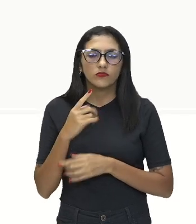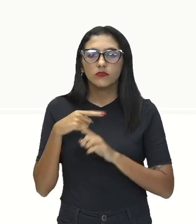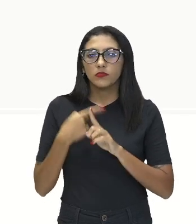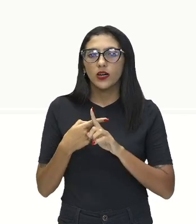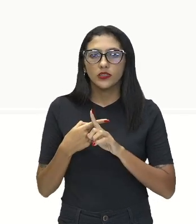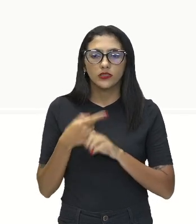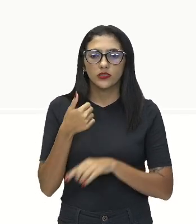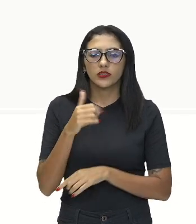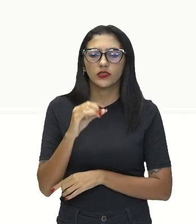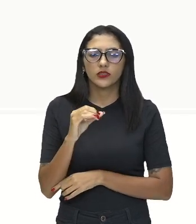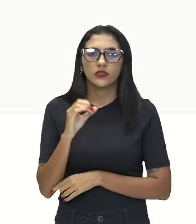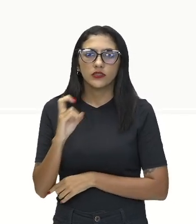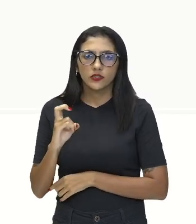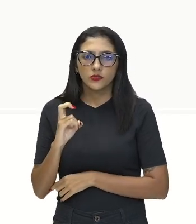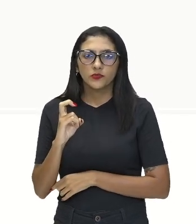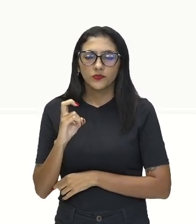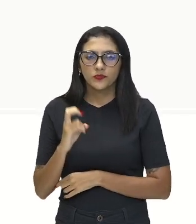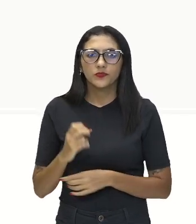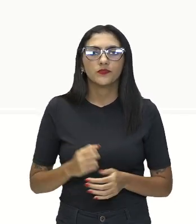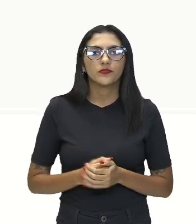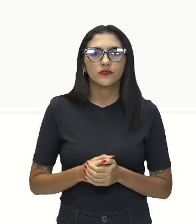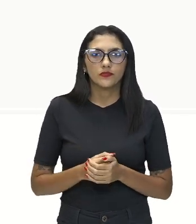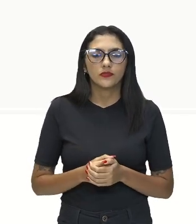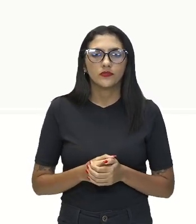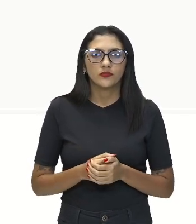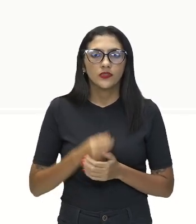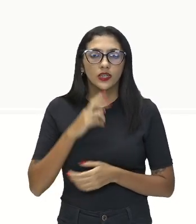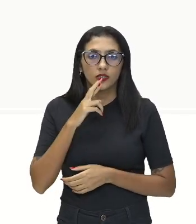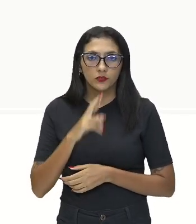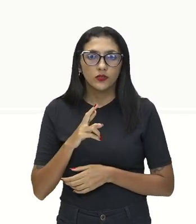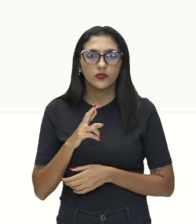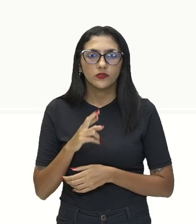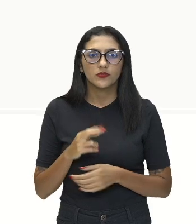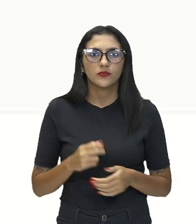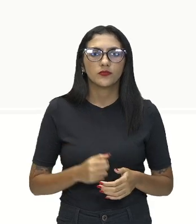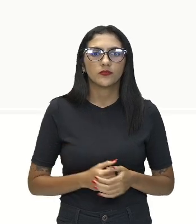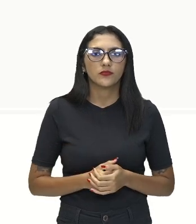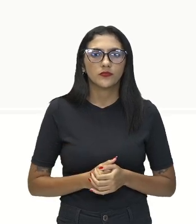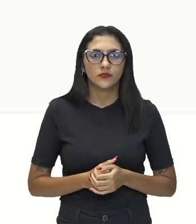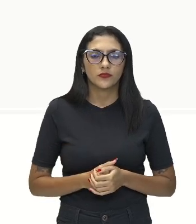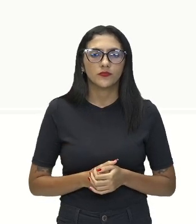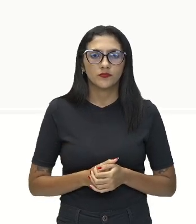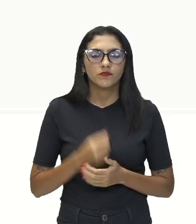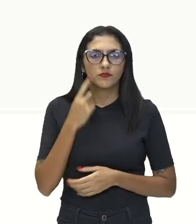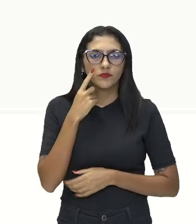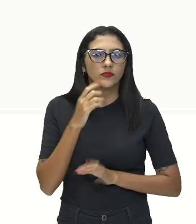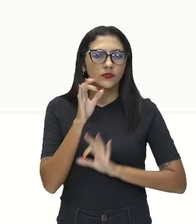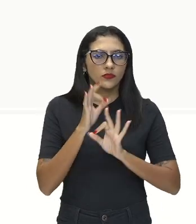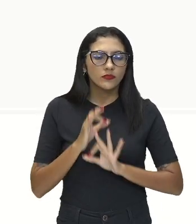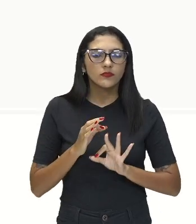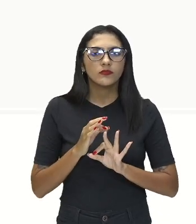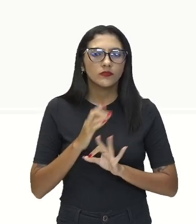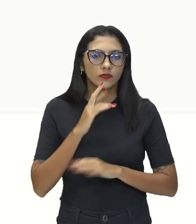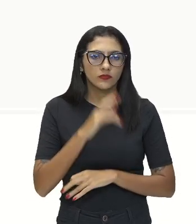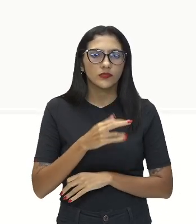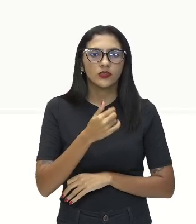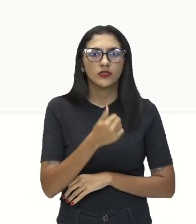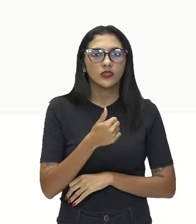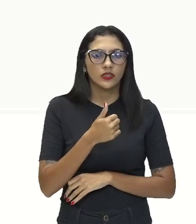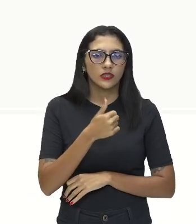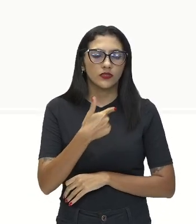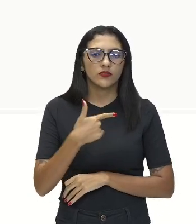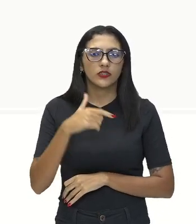105. Vai dar 129, né? Vamos só confirmar aqui. 105 mais 24.